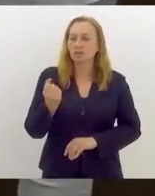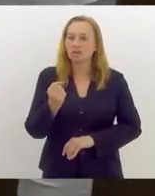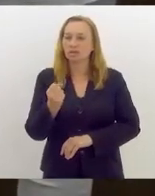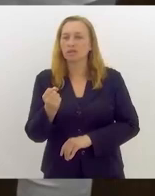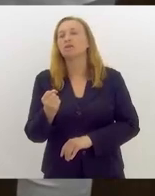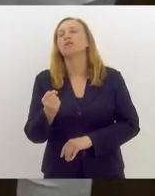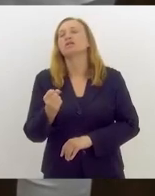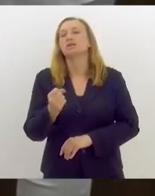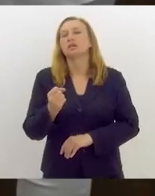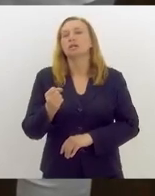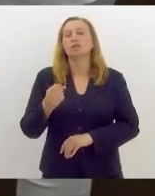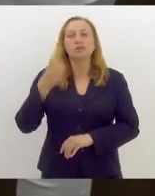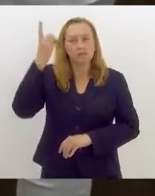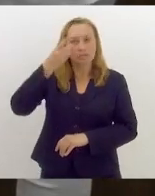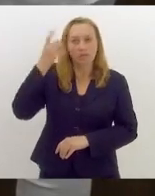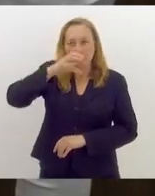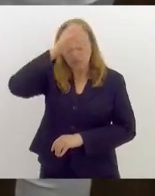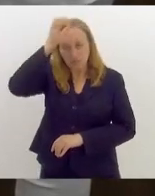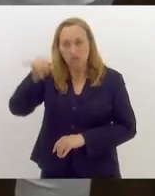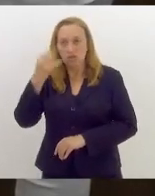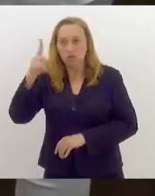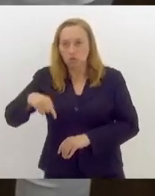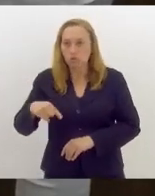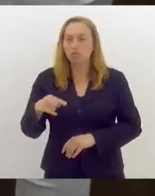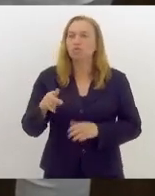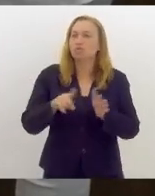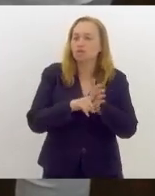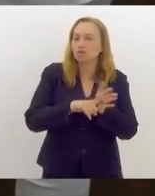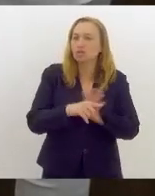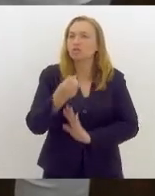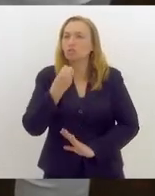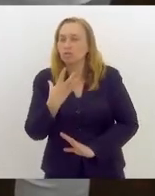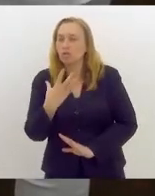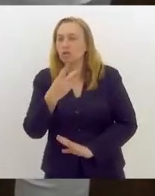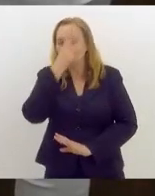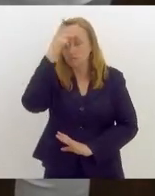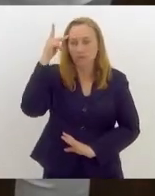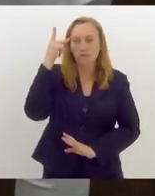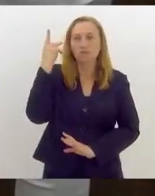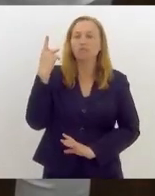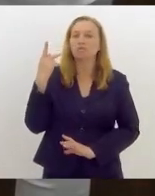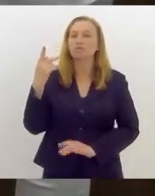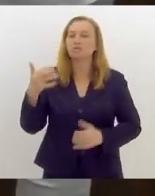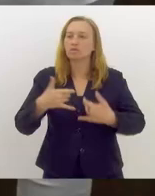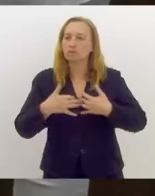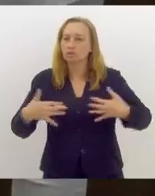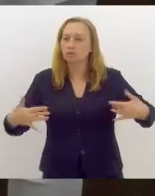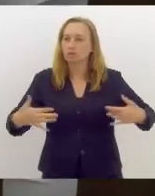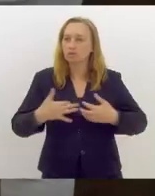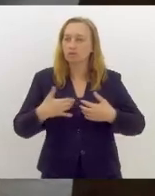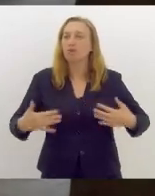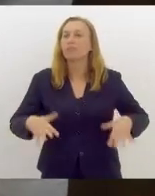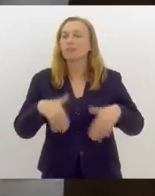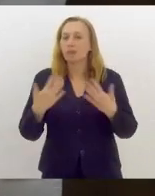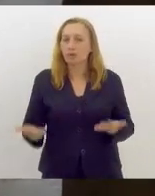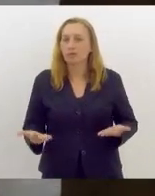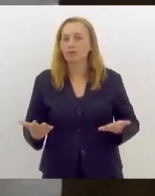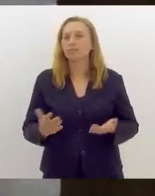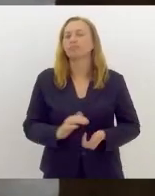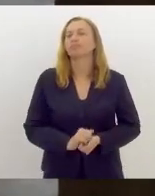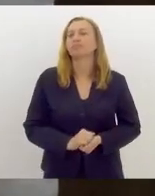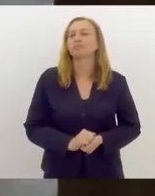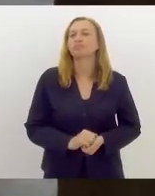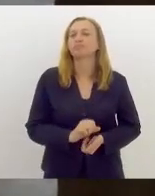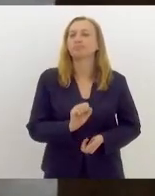Ju um bom diagnóstico é fundamental para as pessoas que têm transtorno do espectro autista então o nosso